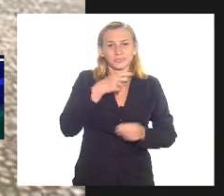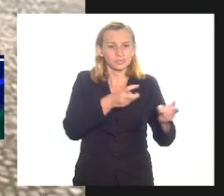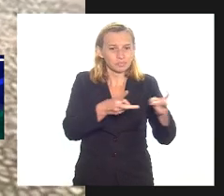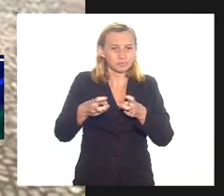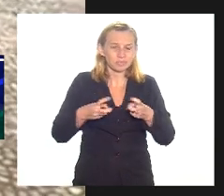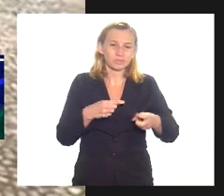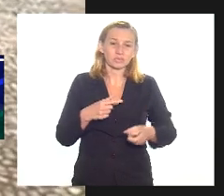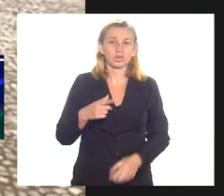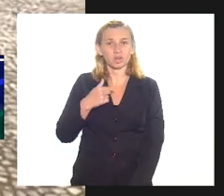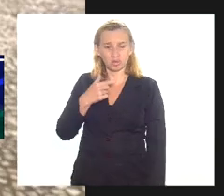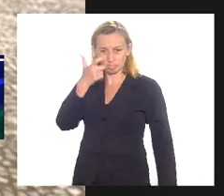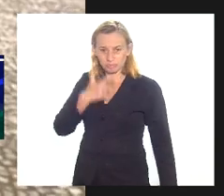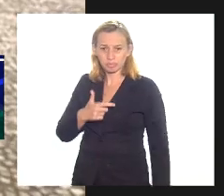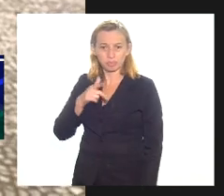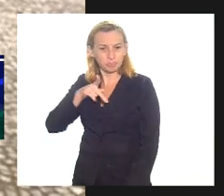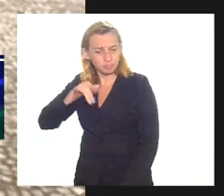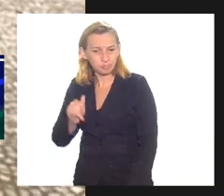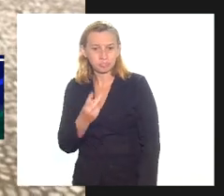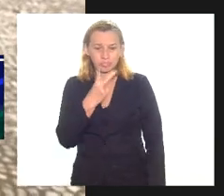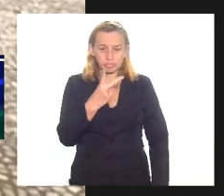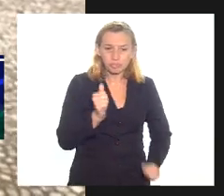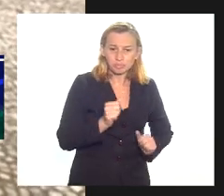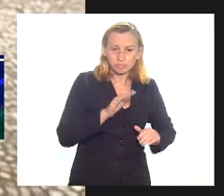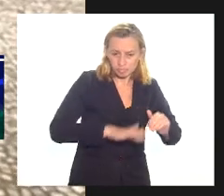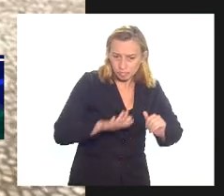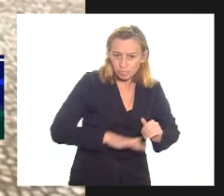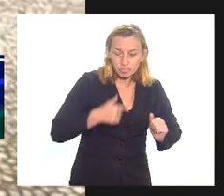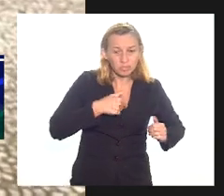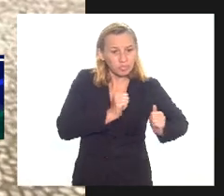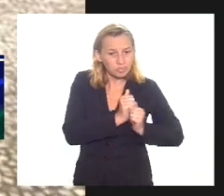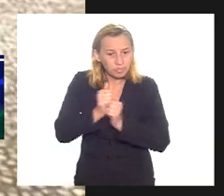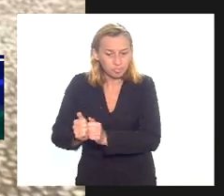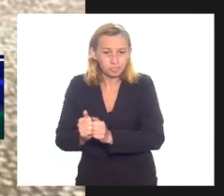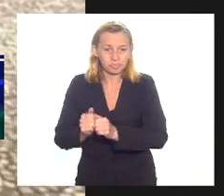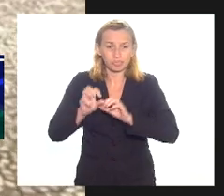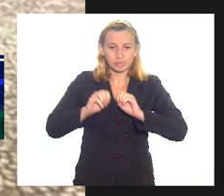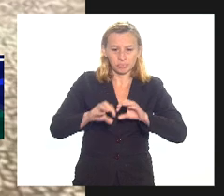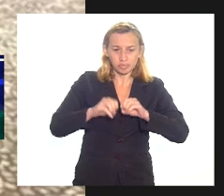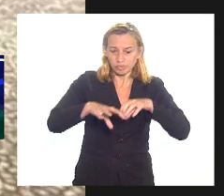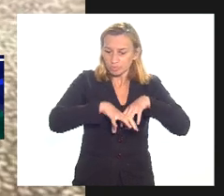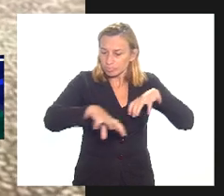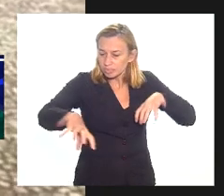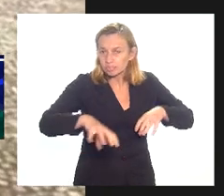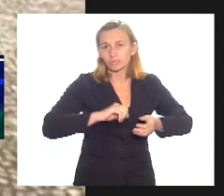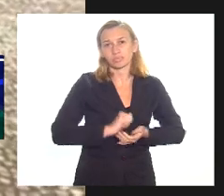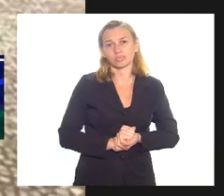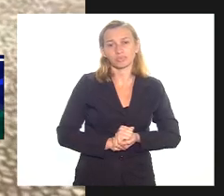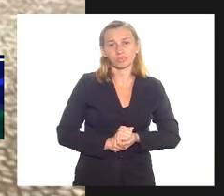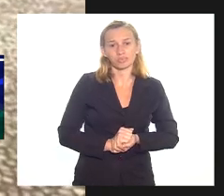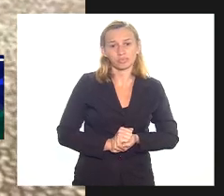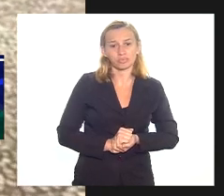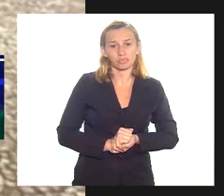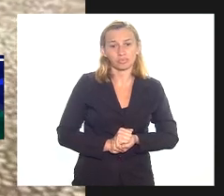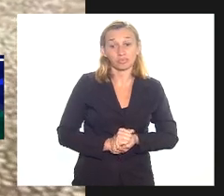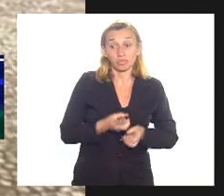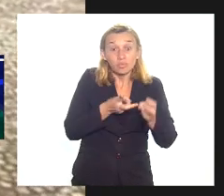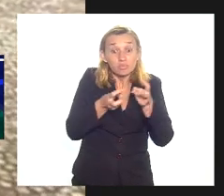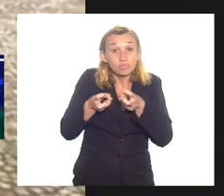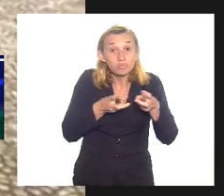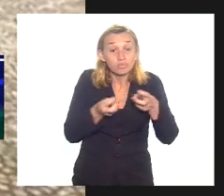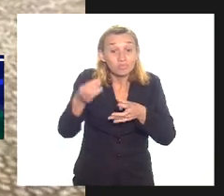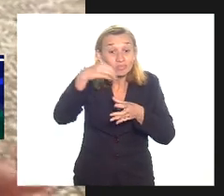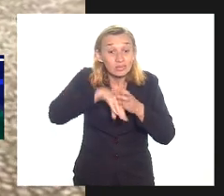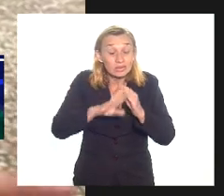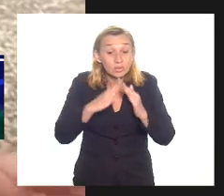eu sou pai de duas crianças, eu estou acompanhando os meus filhos nas aulas à distância, nas aulas remotas, eu estou observando dentro